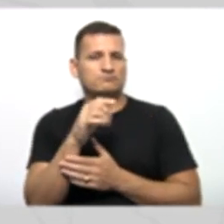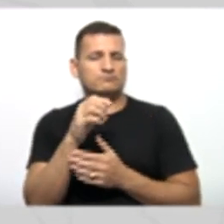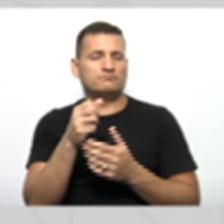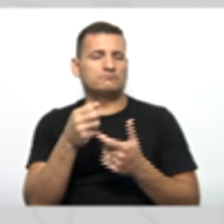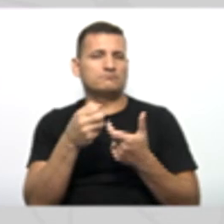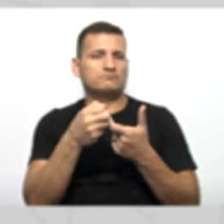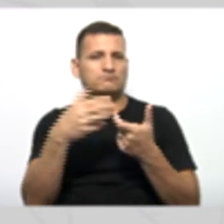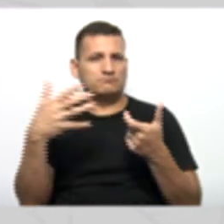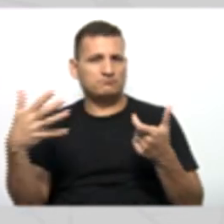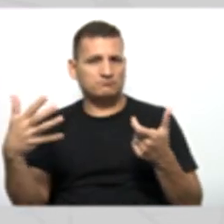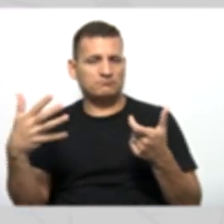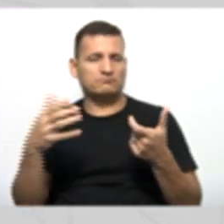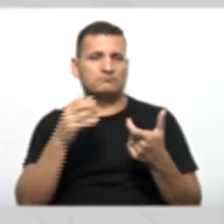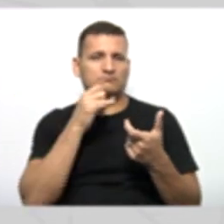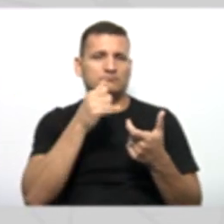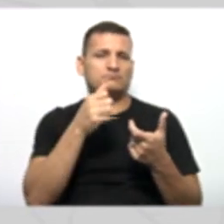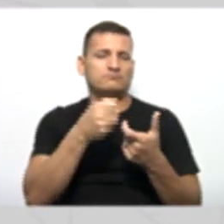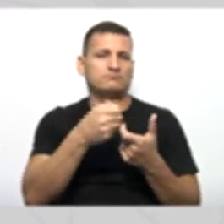tem se é um